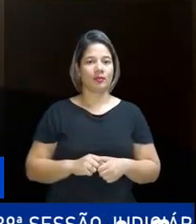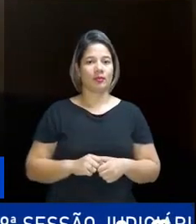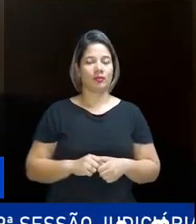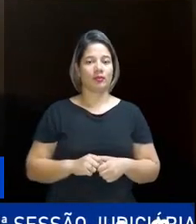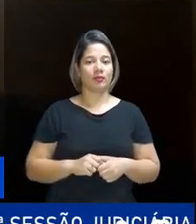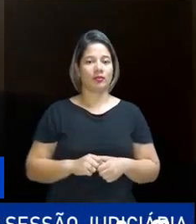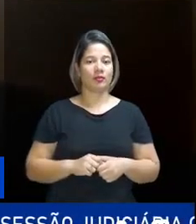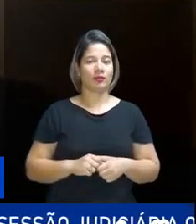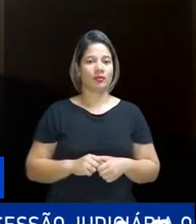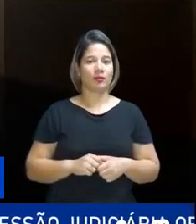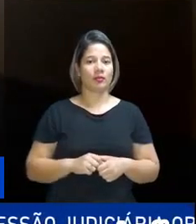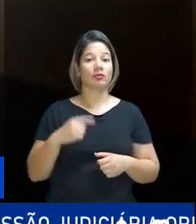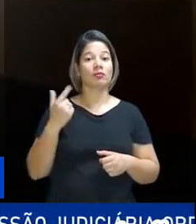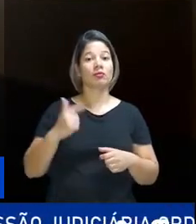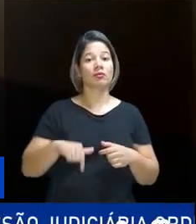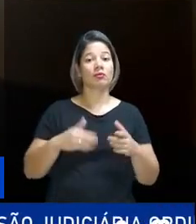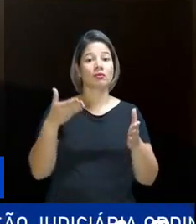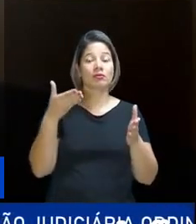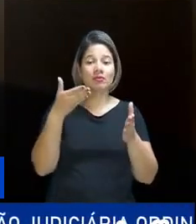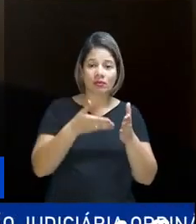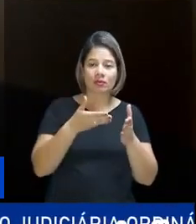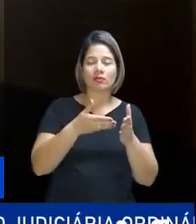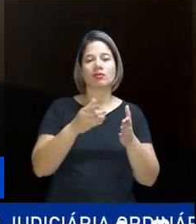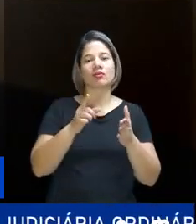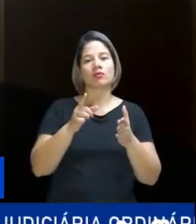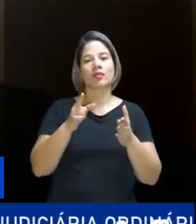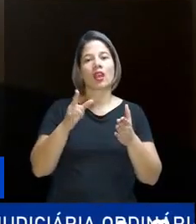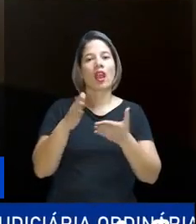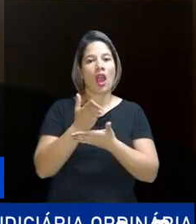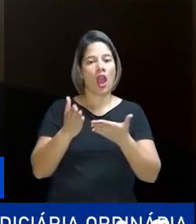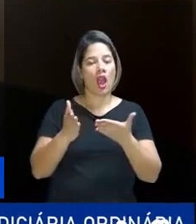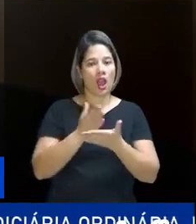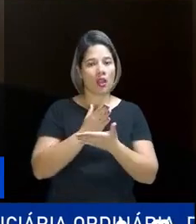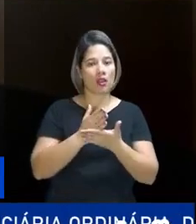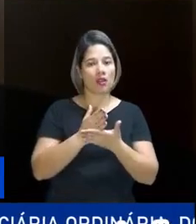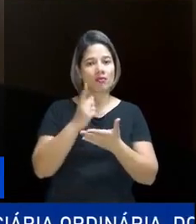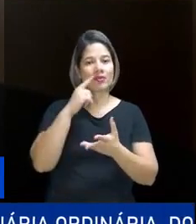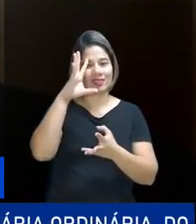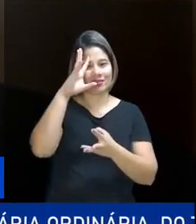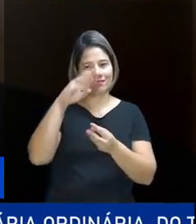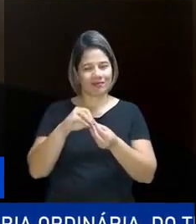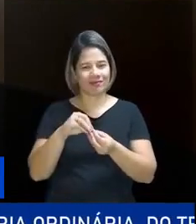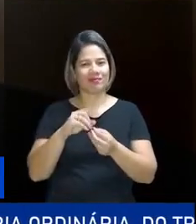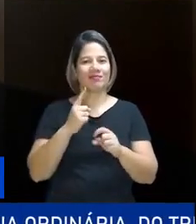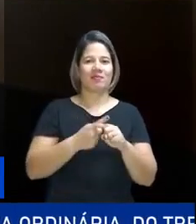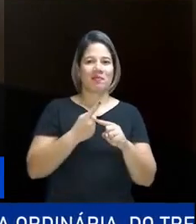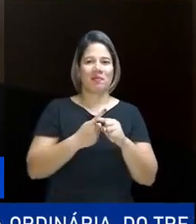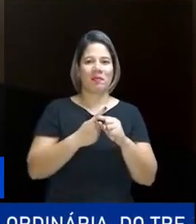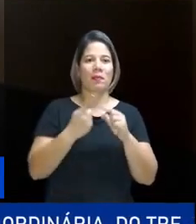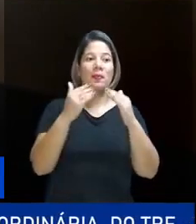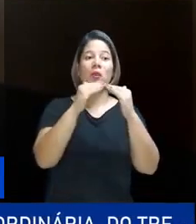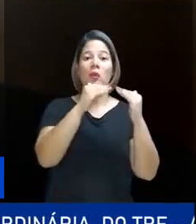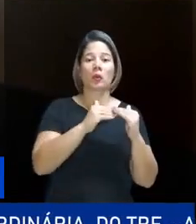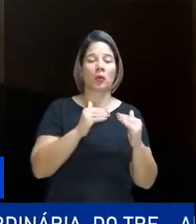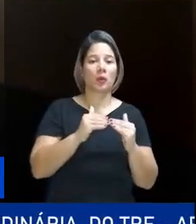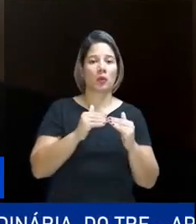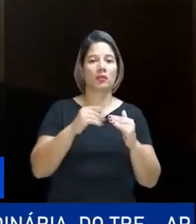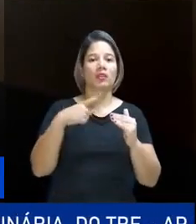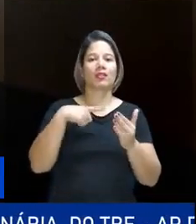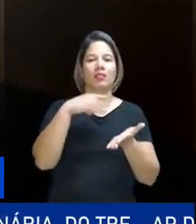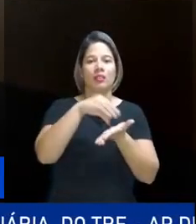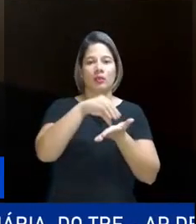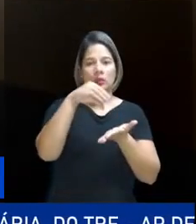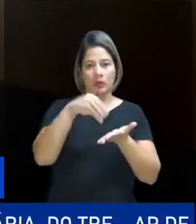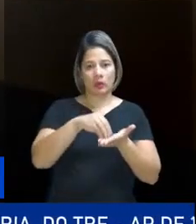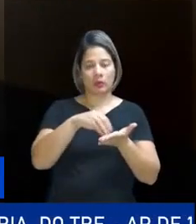Isso porque, além do acima articulado, essa conclusão vai ao encontro do que consta no